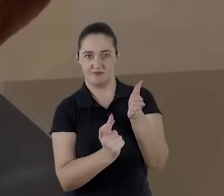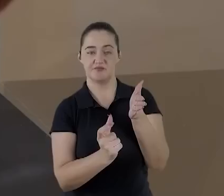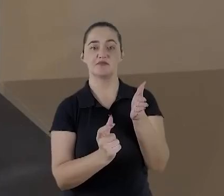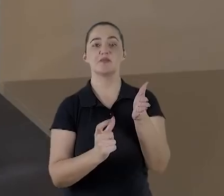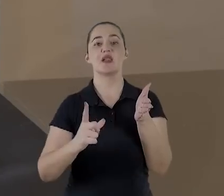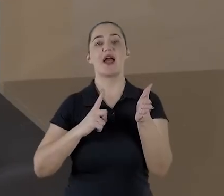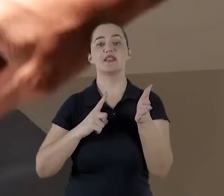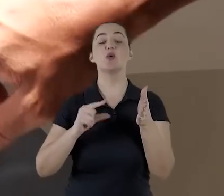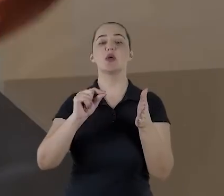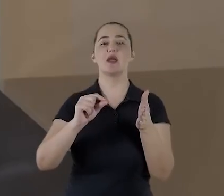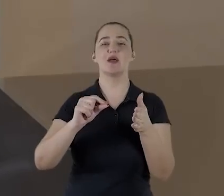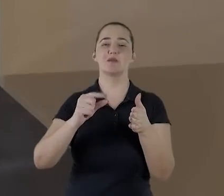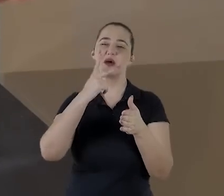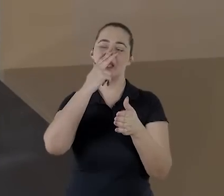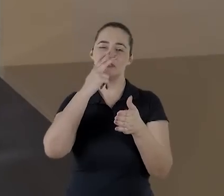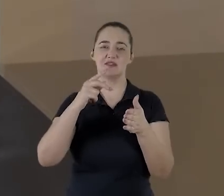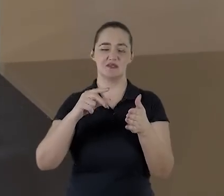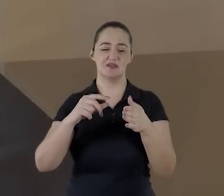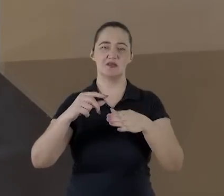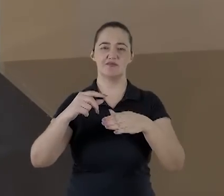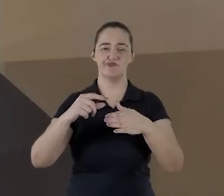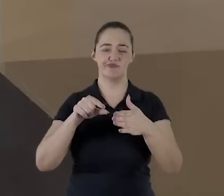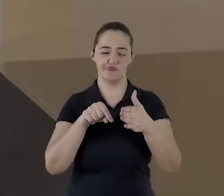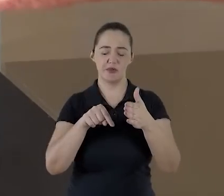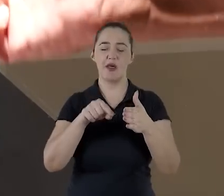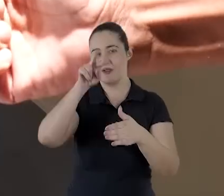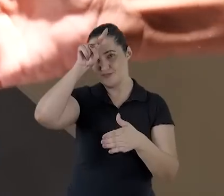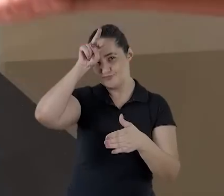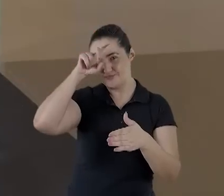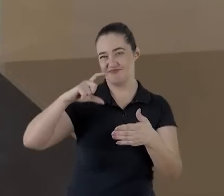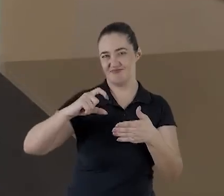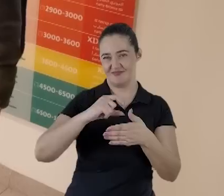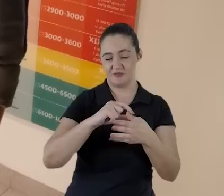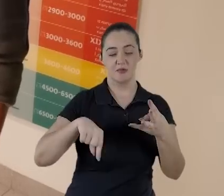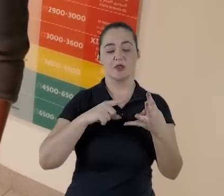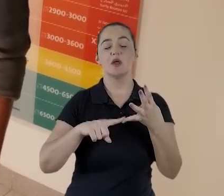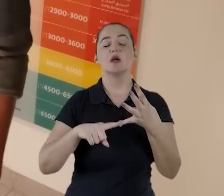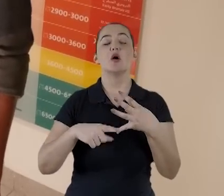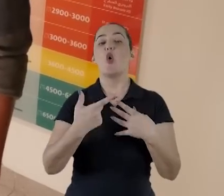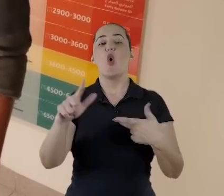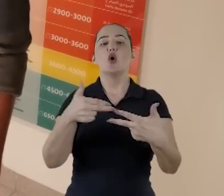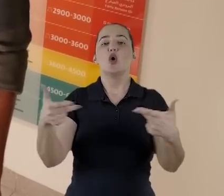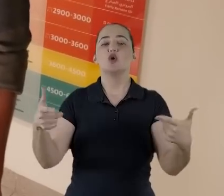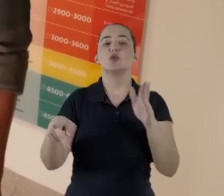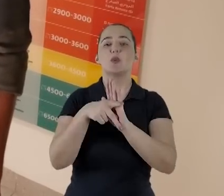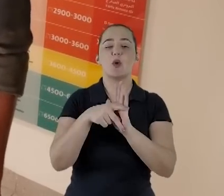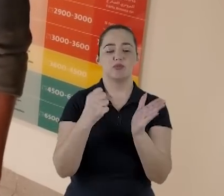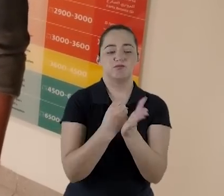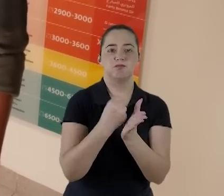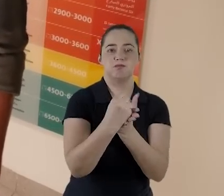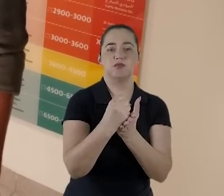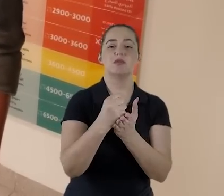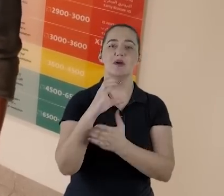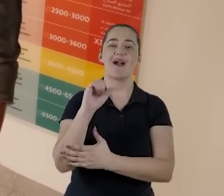tem a pena e do lado de cá você tem o outro cartucho, que é o nome e o prenome do faraó. Sempre os nomes faraônicos traziam